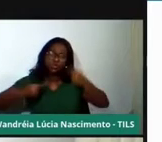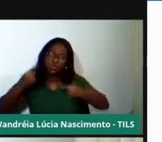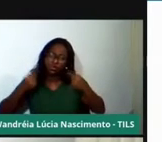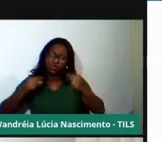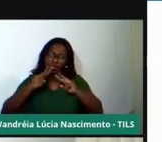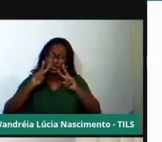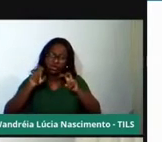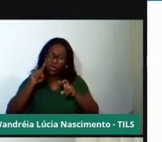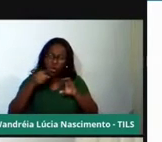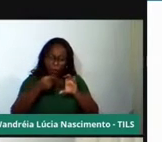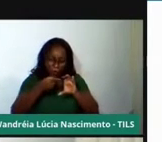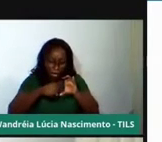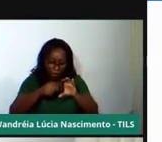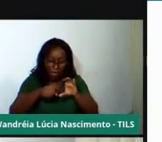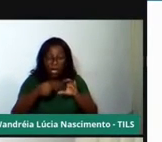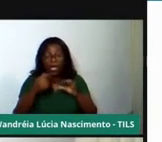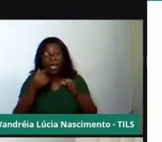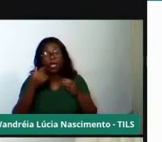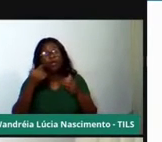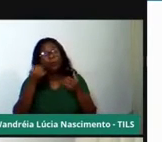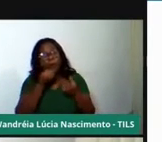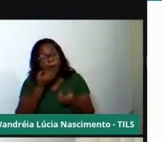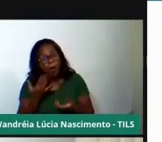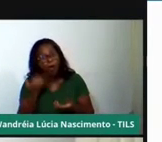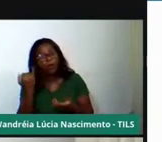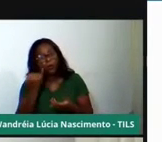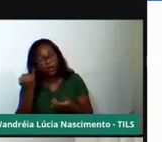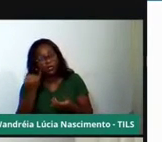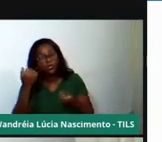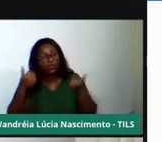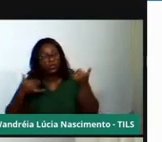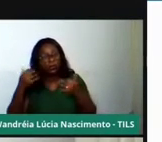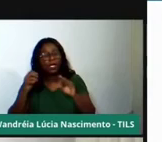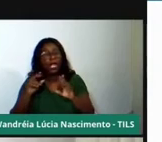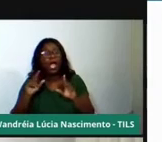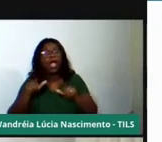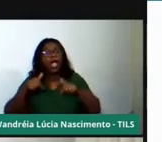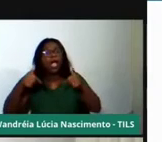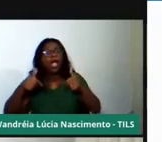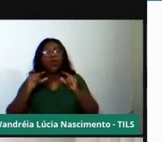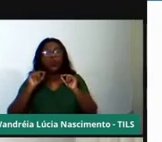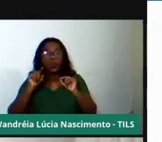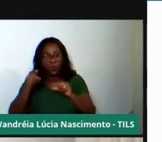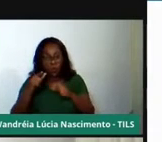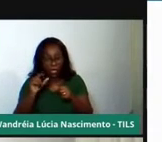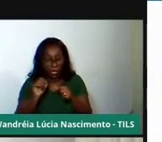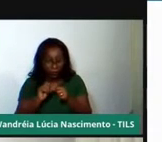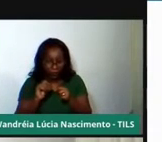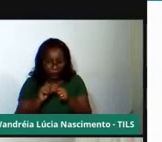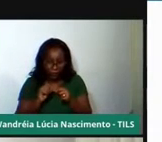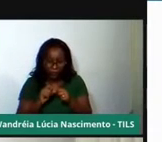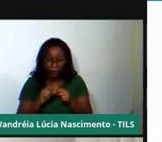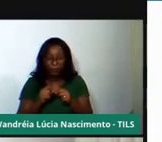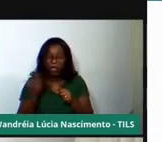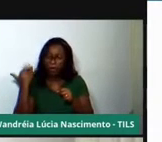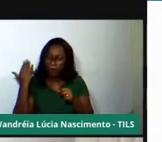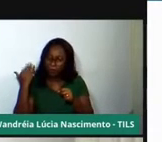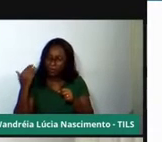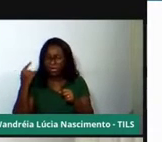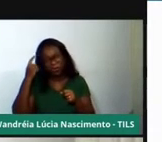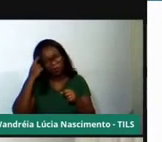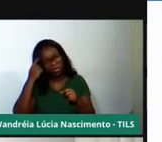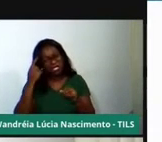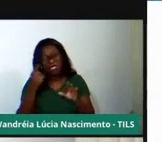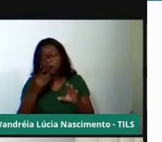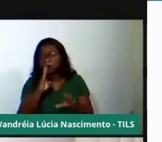endotélio, eu gostaria de falar com vocês importantes funções do endotélio. Durante muito tempo, acreditava-se que ele era uma camada inerte de